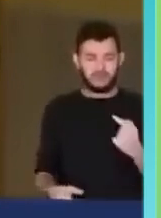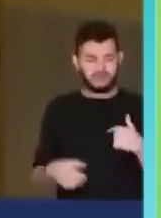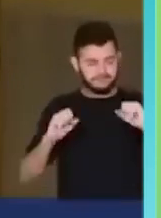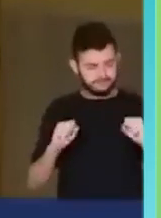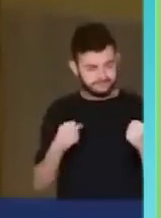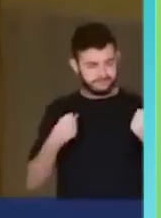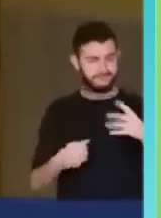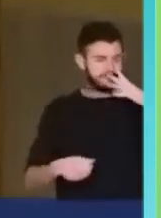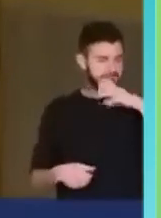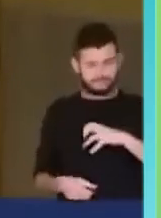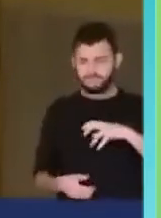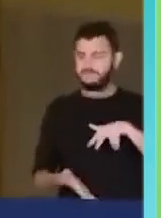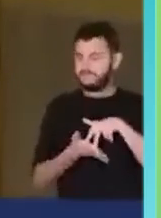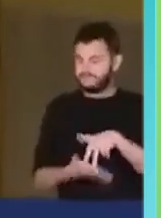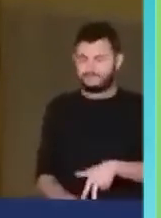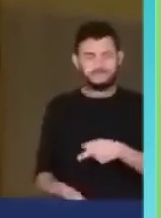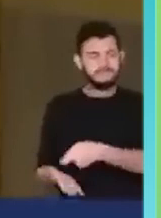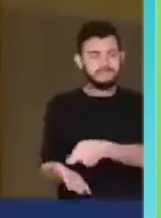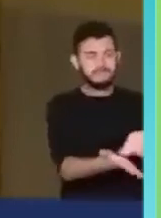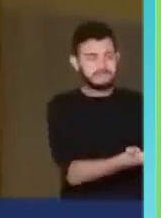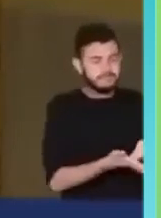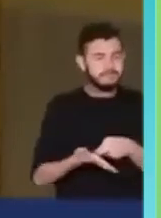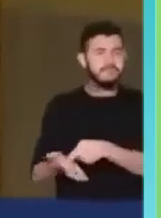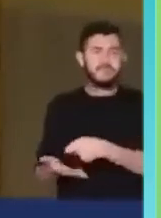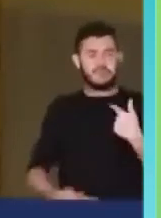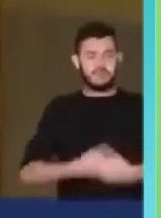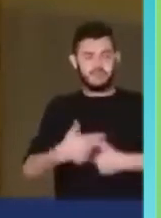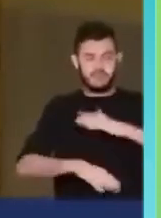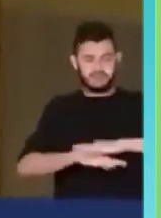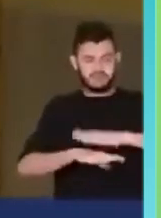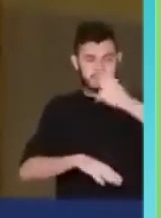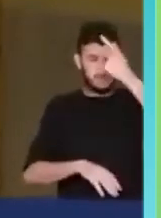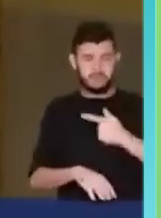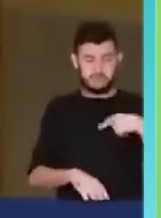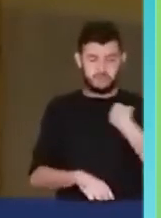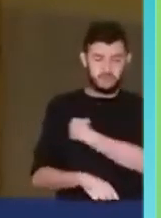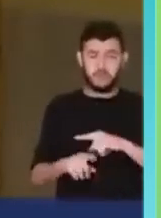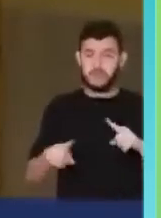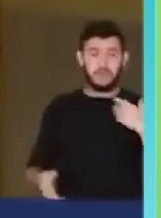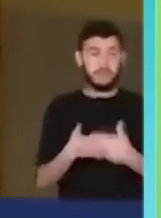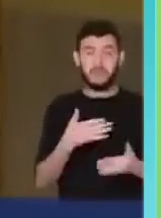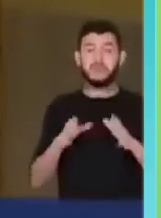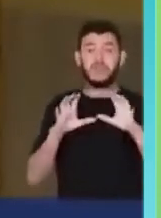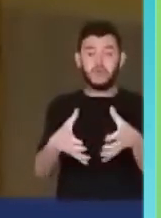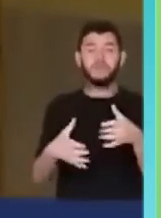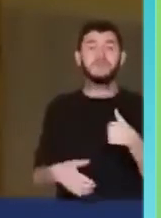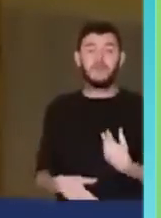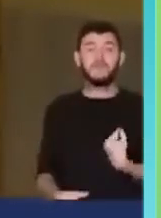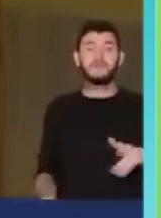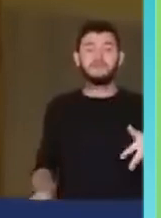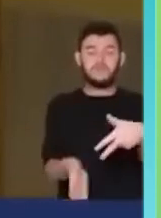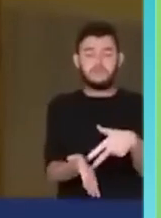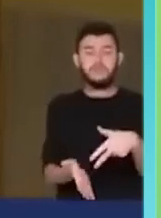persistir teimar exigir cobrar fazer a nossa parte a minha importa a comissão que vai rolar é aonde